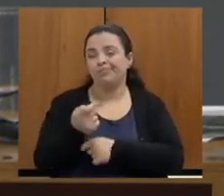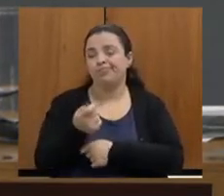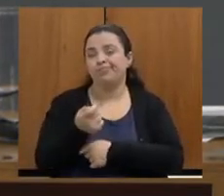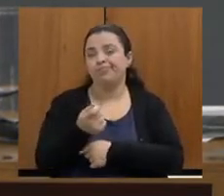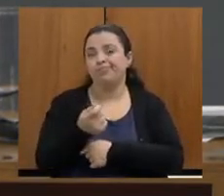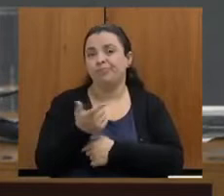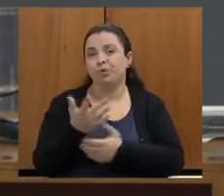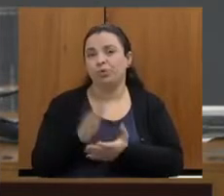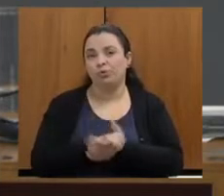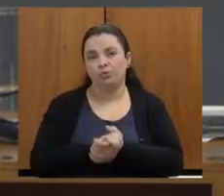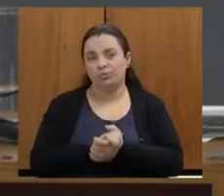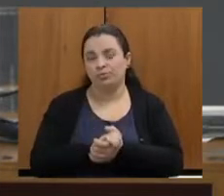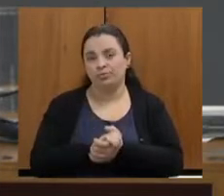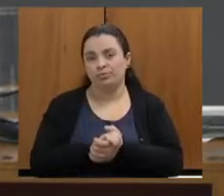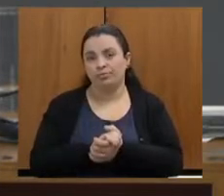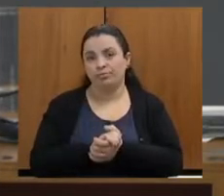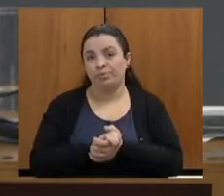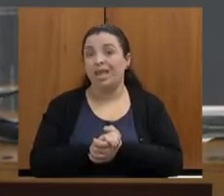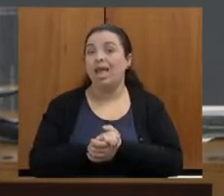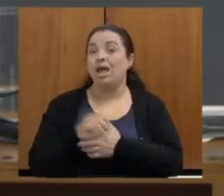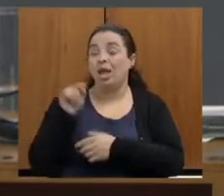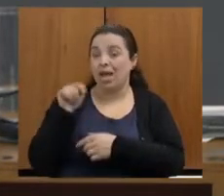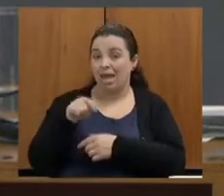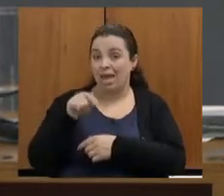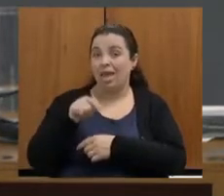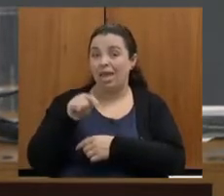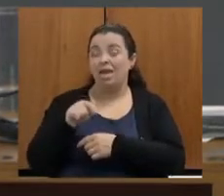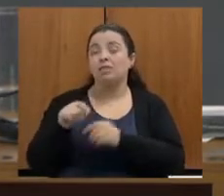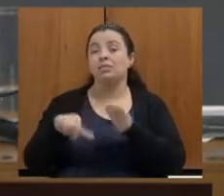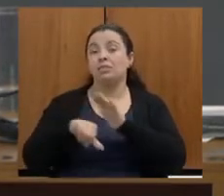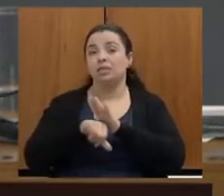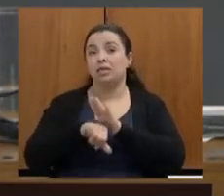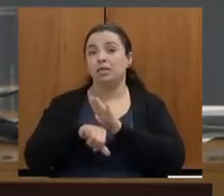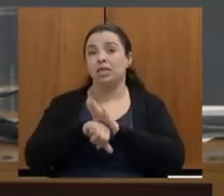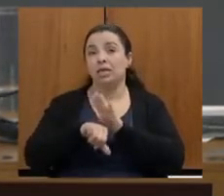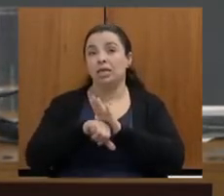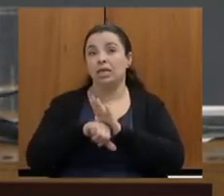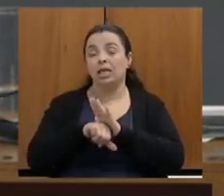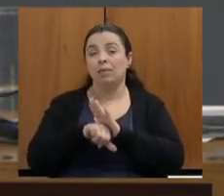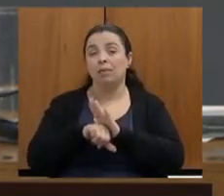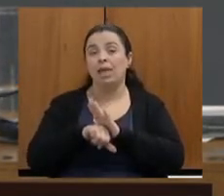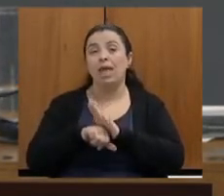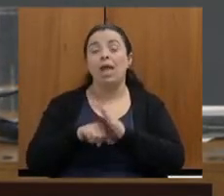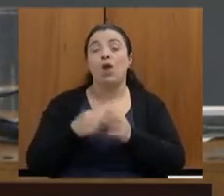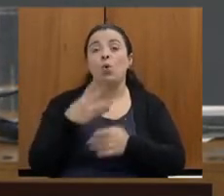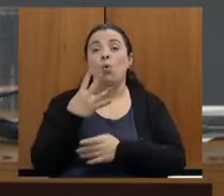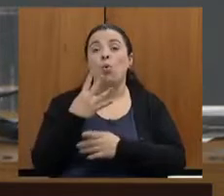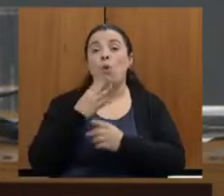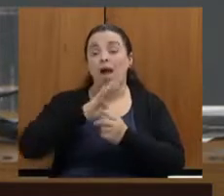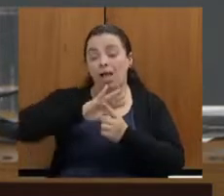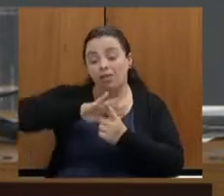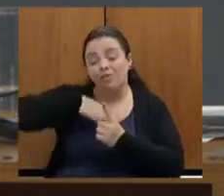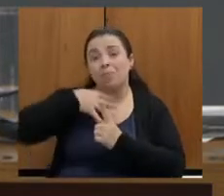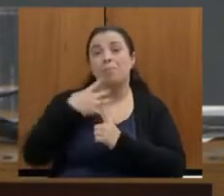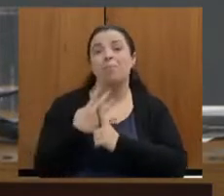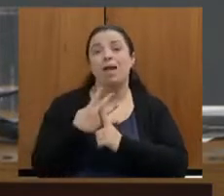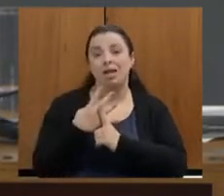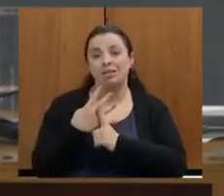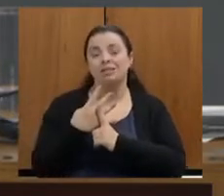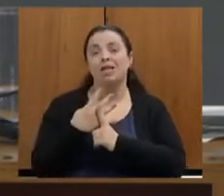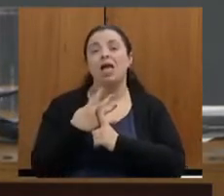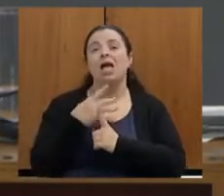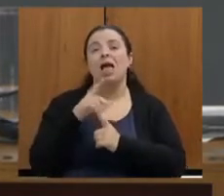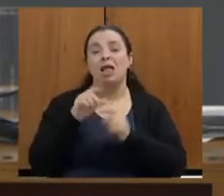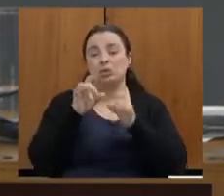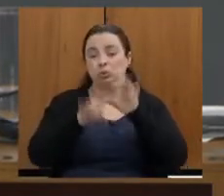deveria ter sido 37 milhões este crime ambiental mente ele foi quatro vezes mais lama julgado no rio